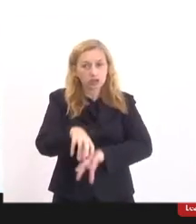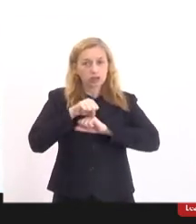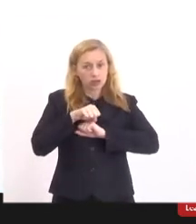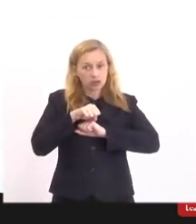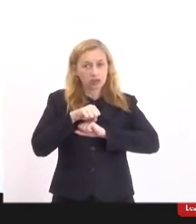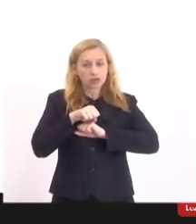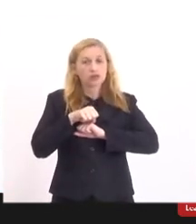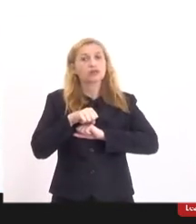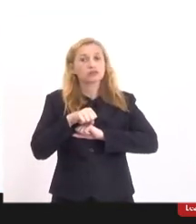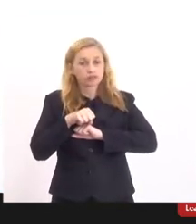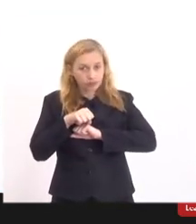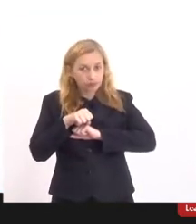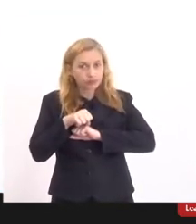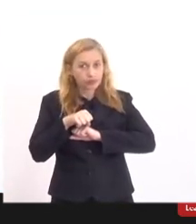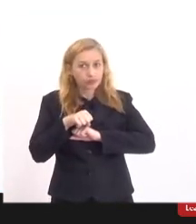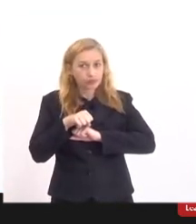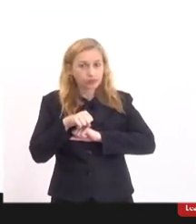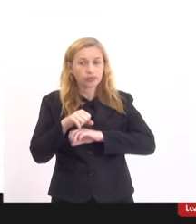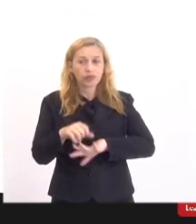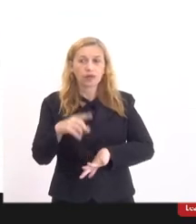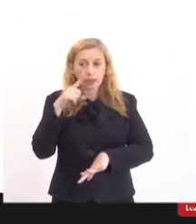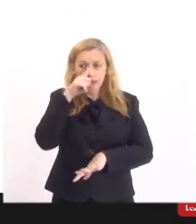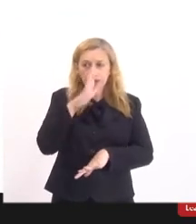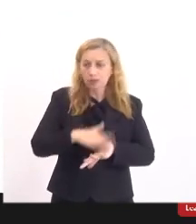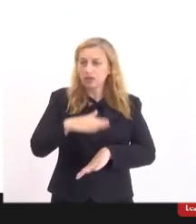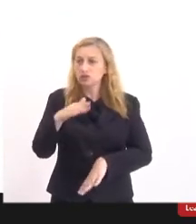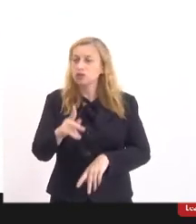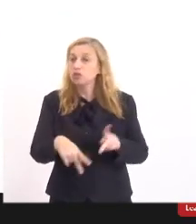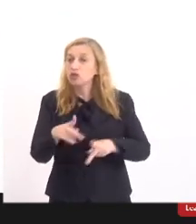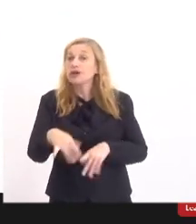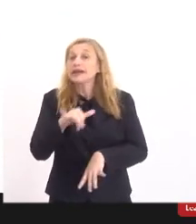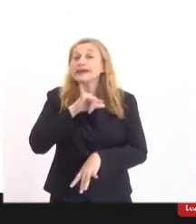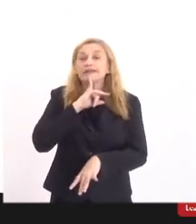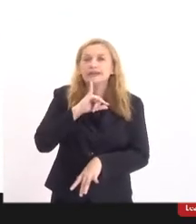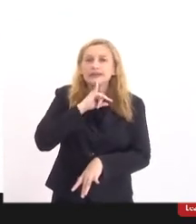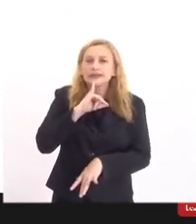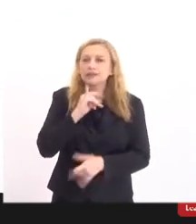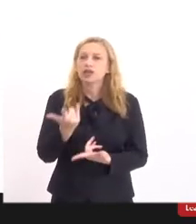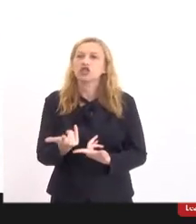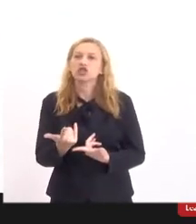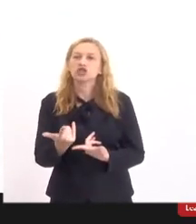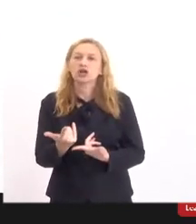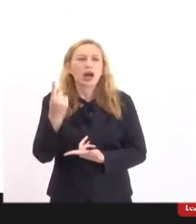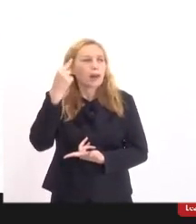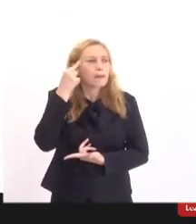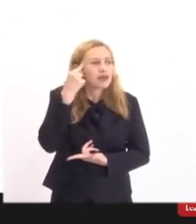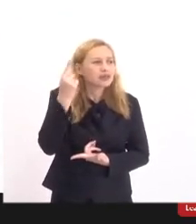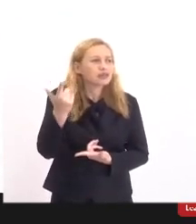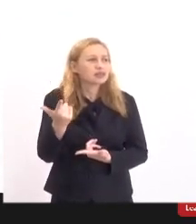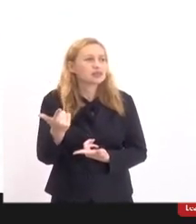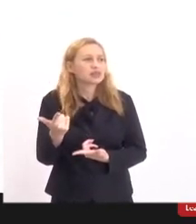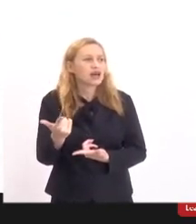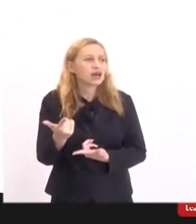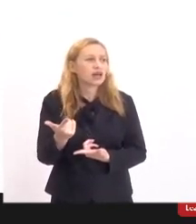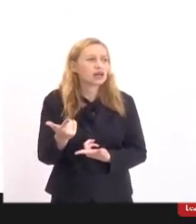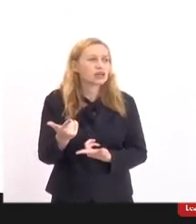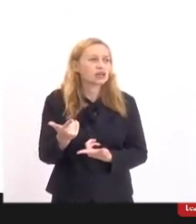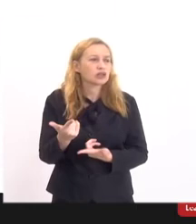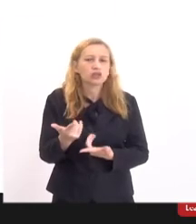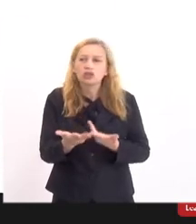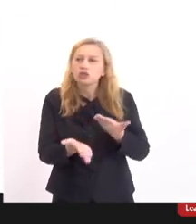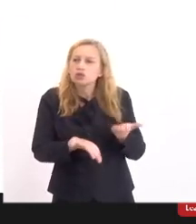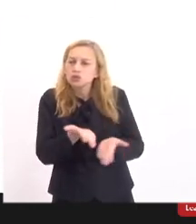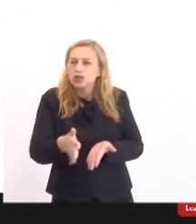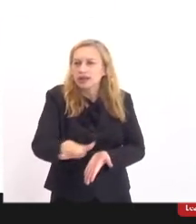índice de vacinação que a gente tem na população. Então, infelizmente, a gente, embora tenha avançado na contratação de porteiros na comunidade